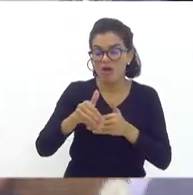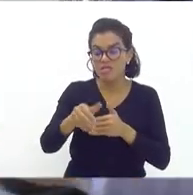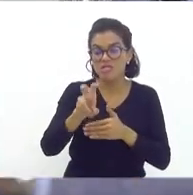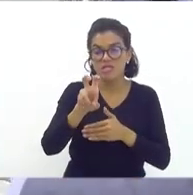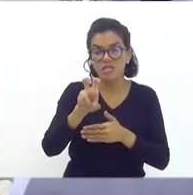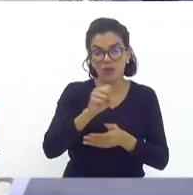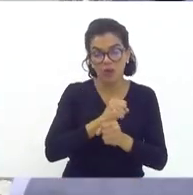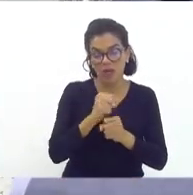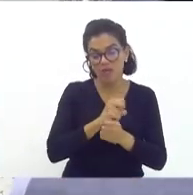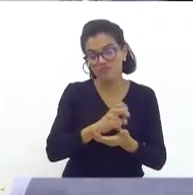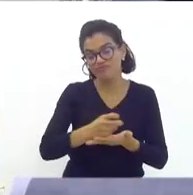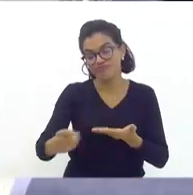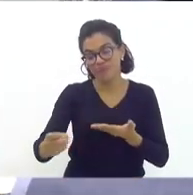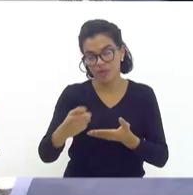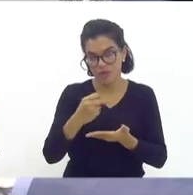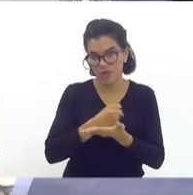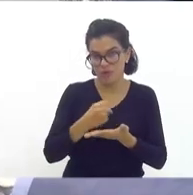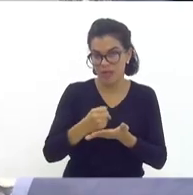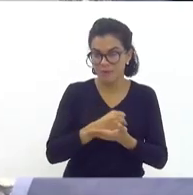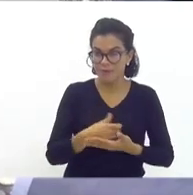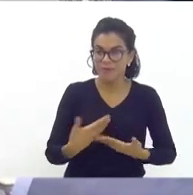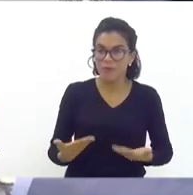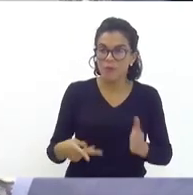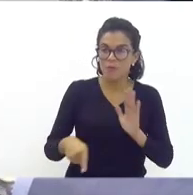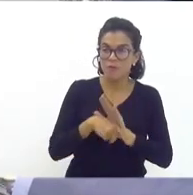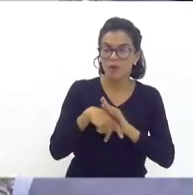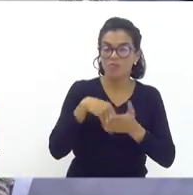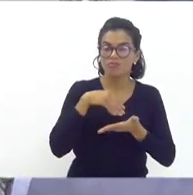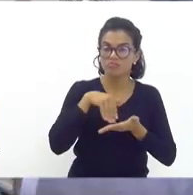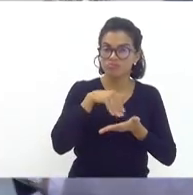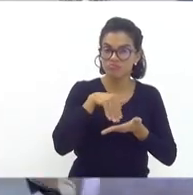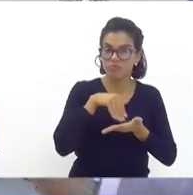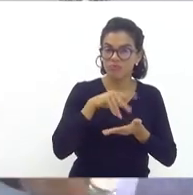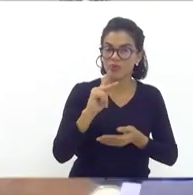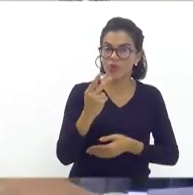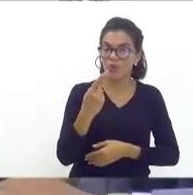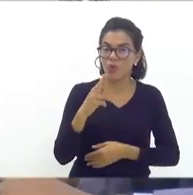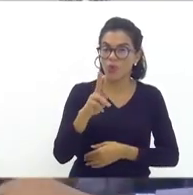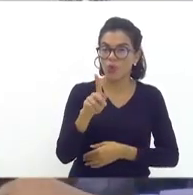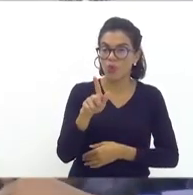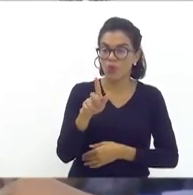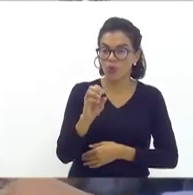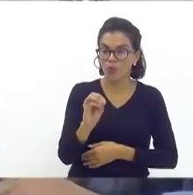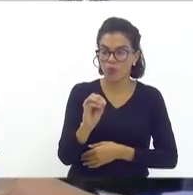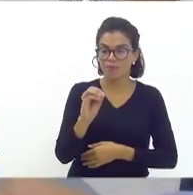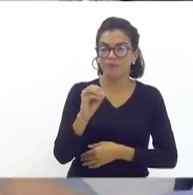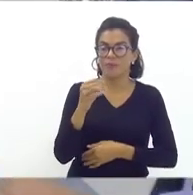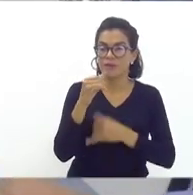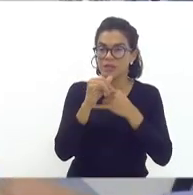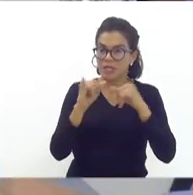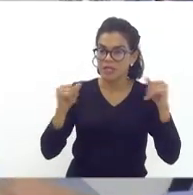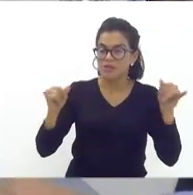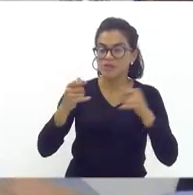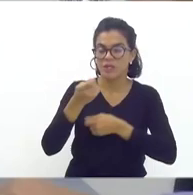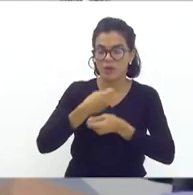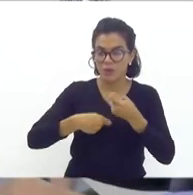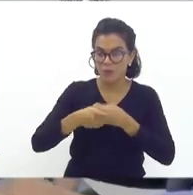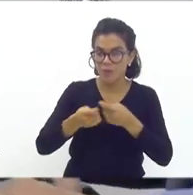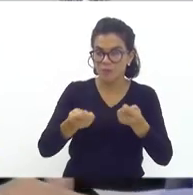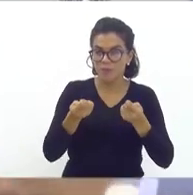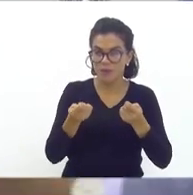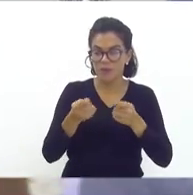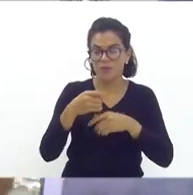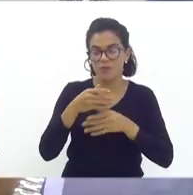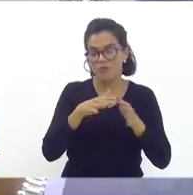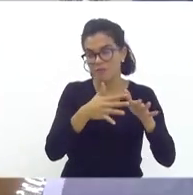é o próprio secretário ou Leal de energia economia do mar e ele em sua entrevista